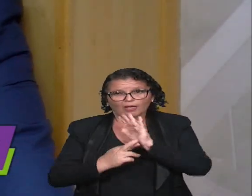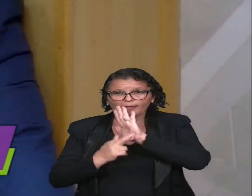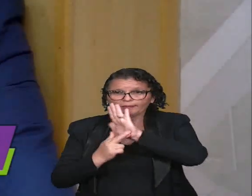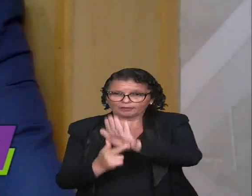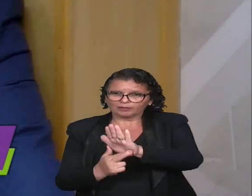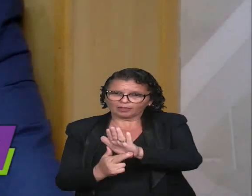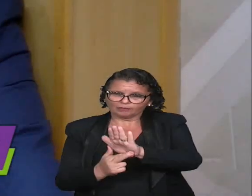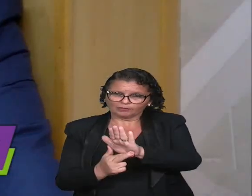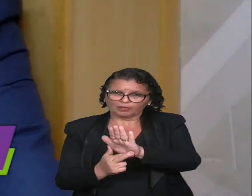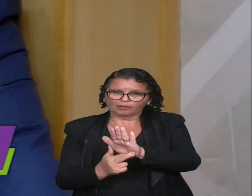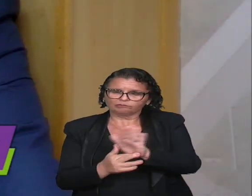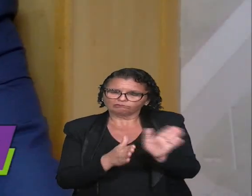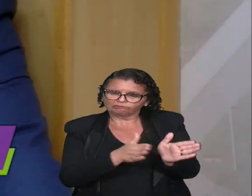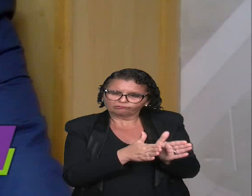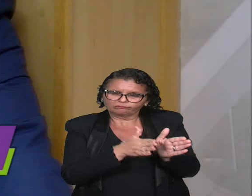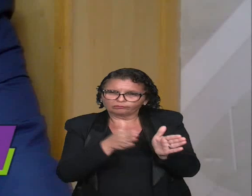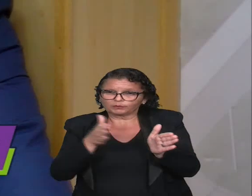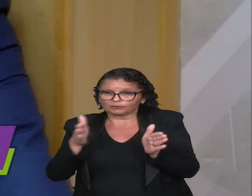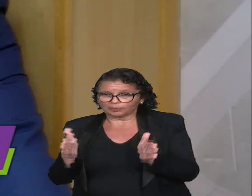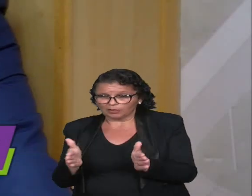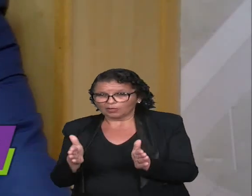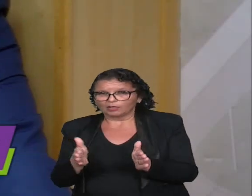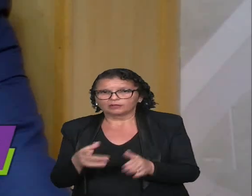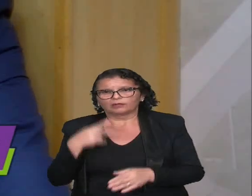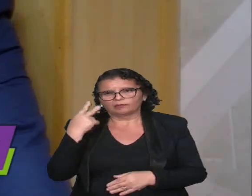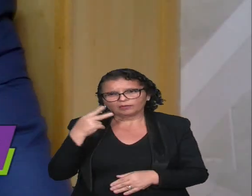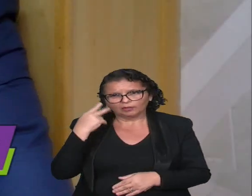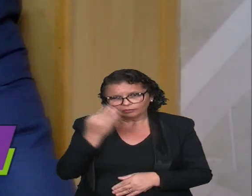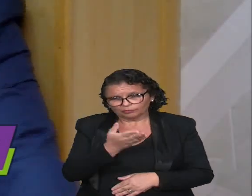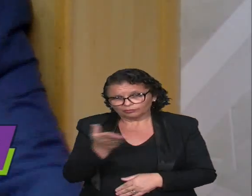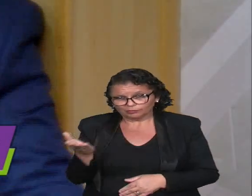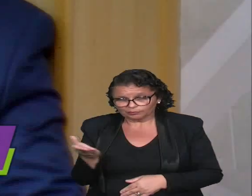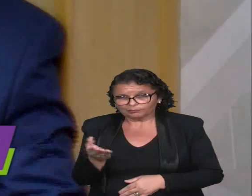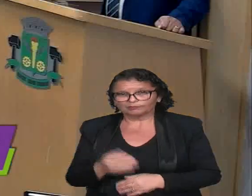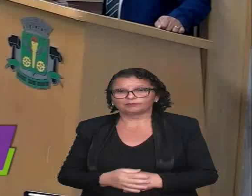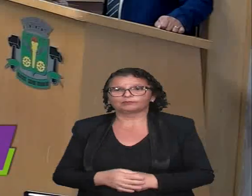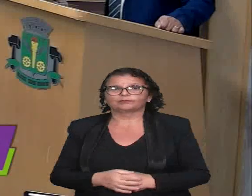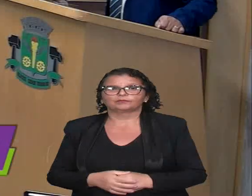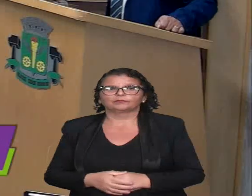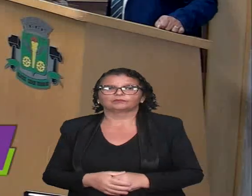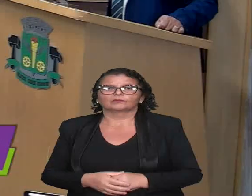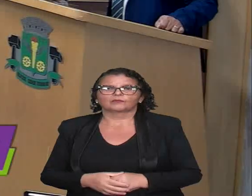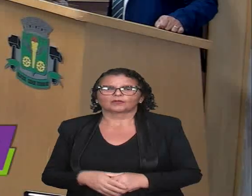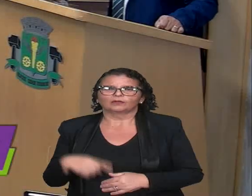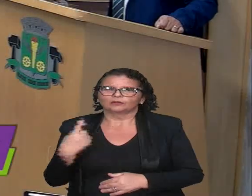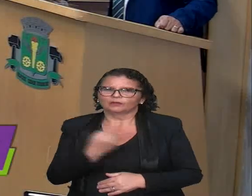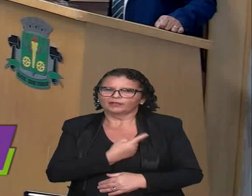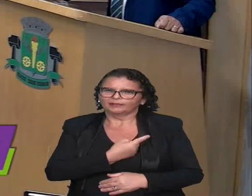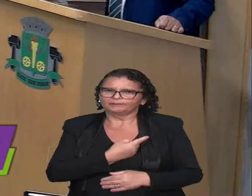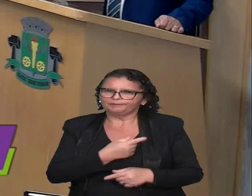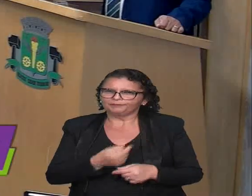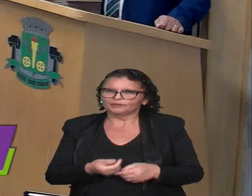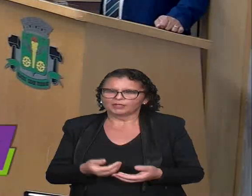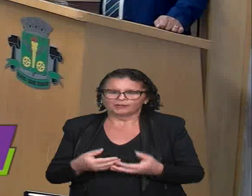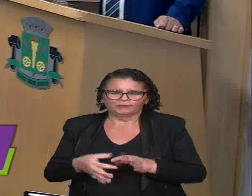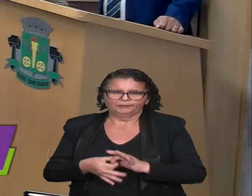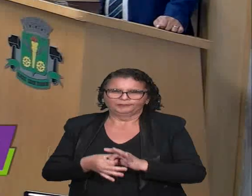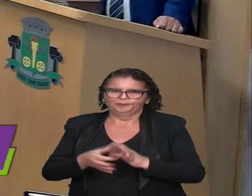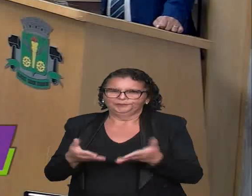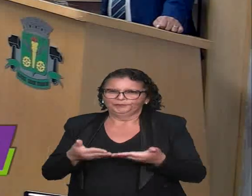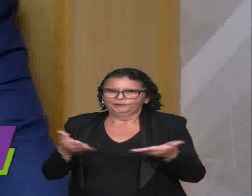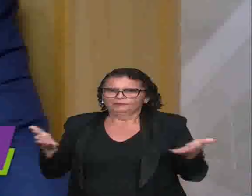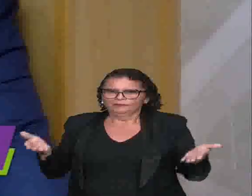esse tempo que me foi confiado queria dizer aos Vereadores à vereadoras aqui presentes que o nosso mandato está à disposição